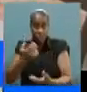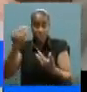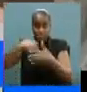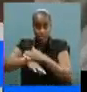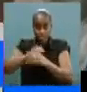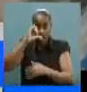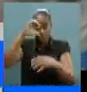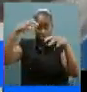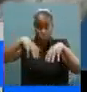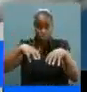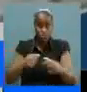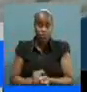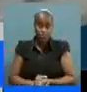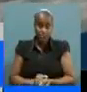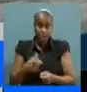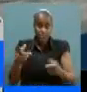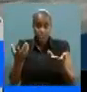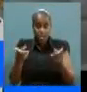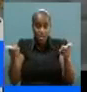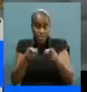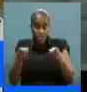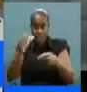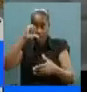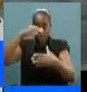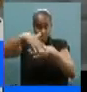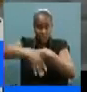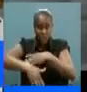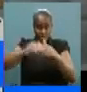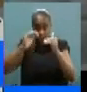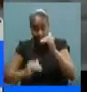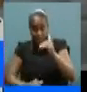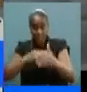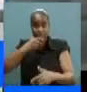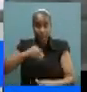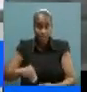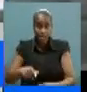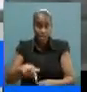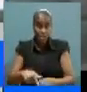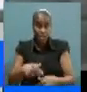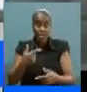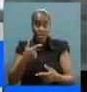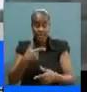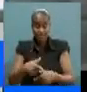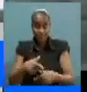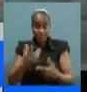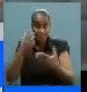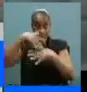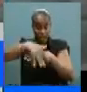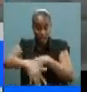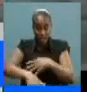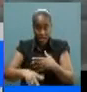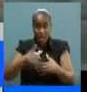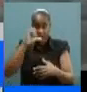água das chuvas através de mini barragens subterrâneas. Neste tipo de barragem, a água da chuva